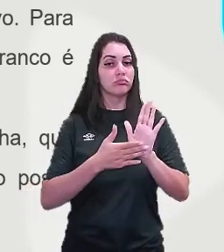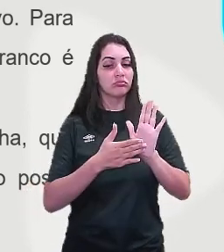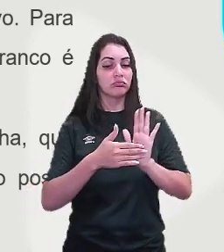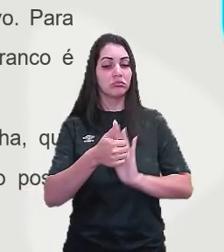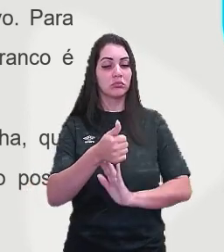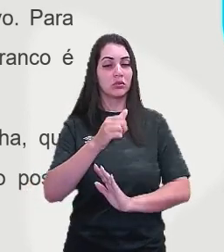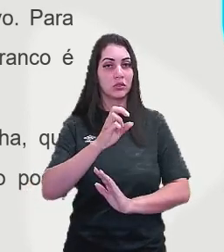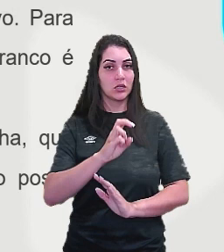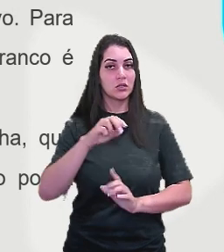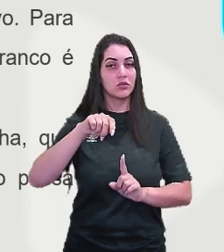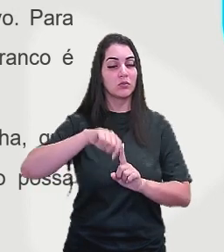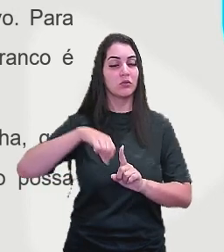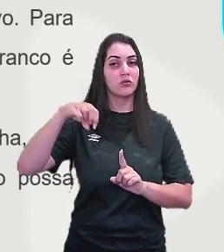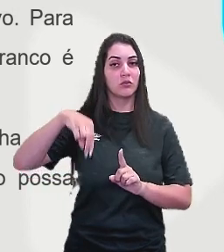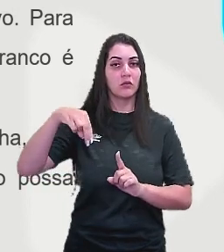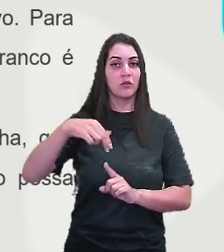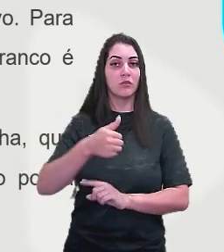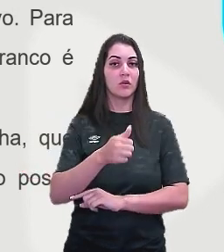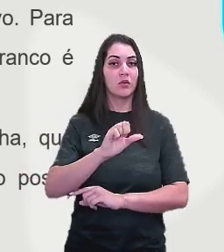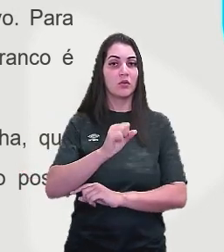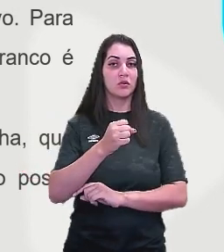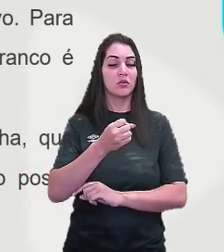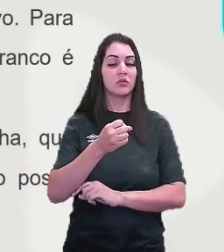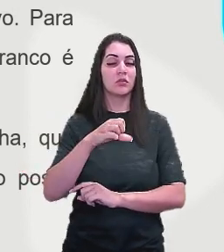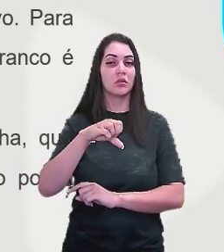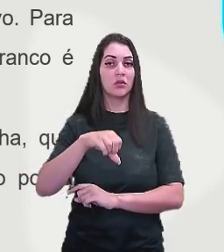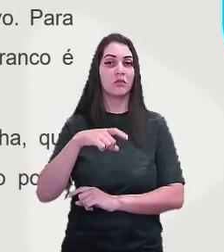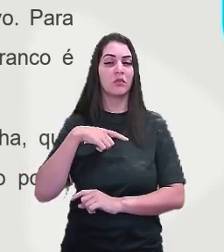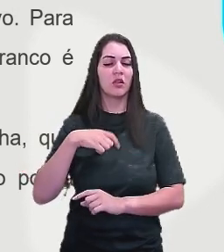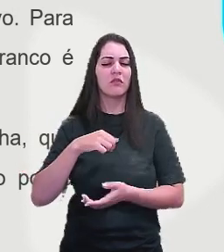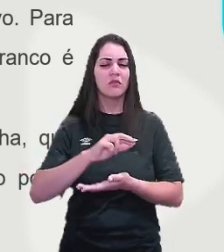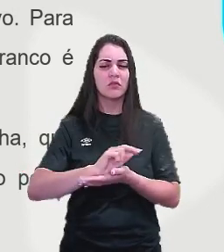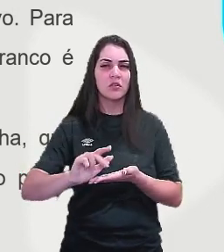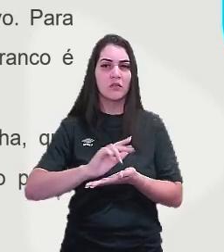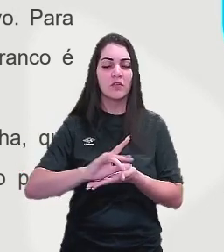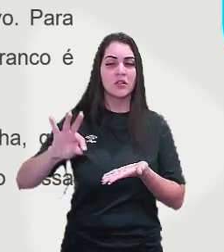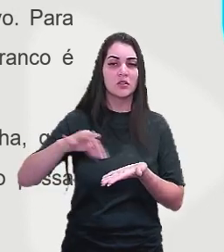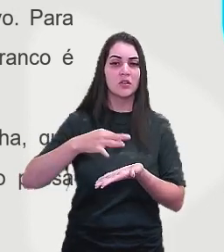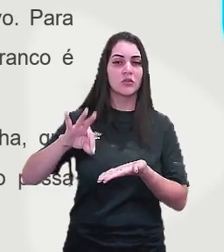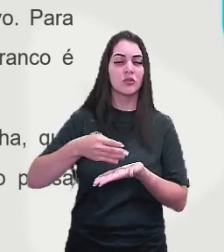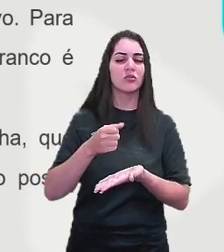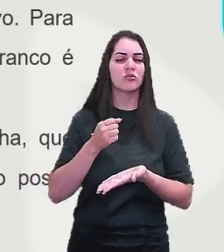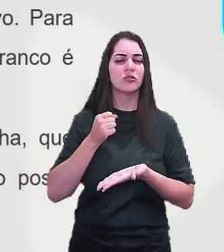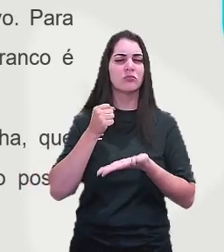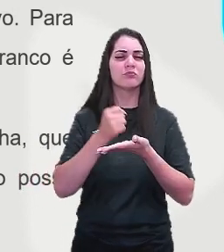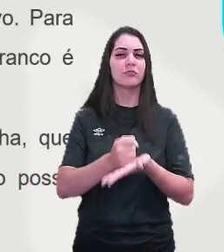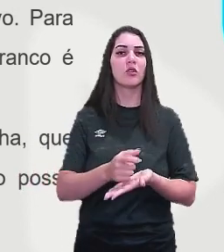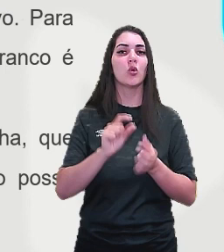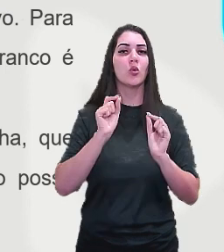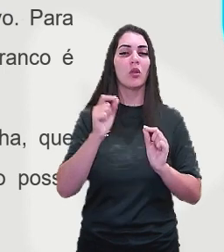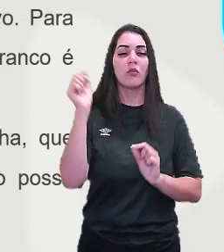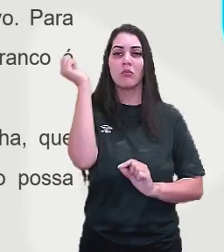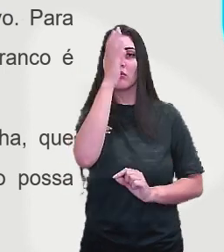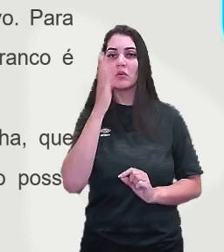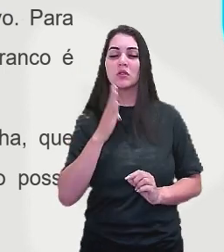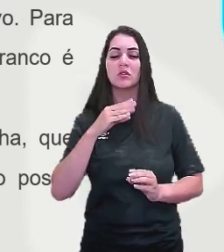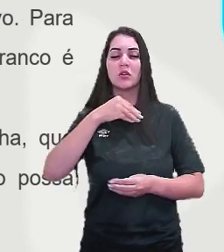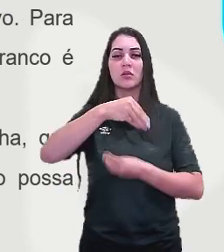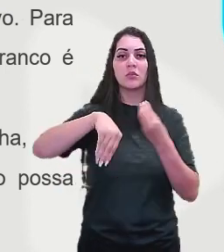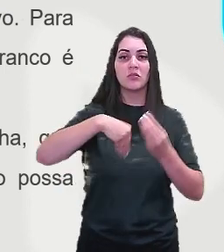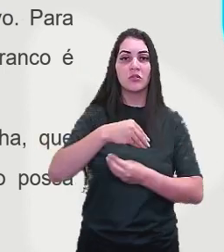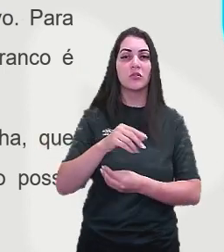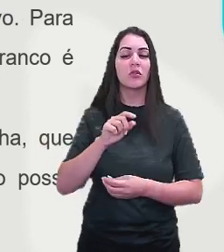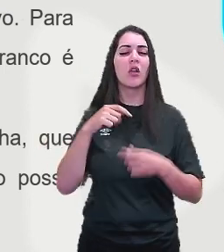de 1889, surgiram uma série de autores que defendem que o Brasil era mestiço, e isso era algo que deveria